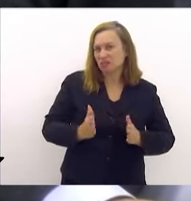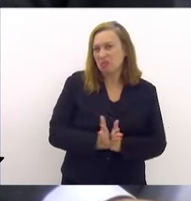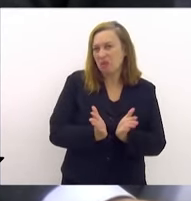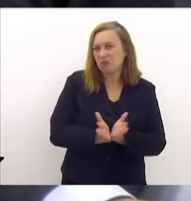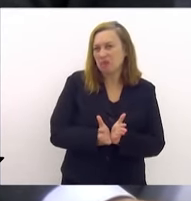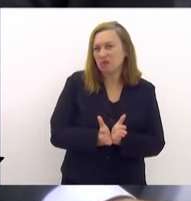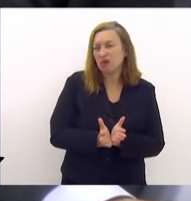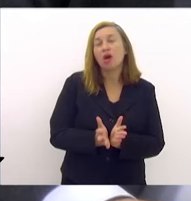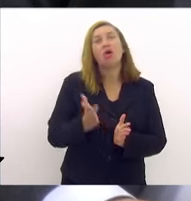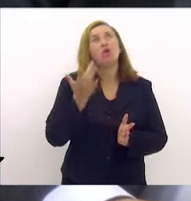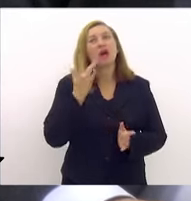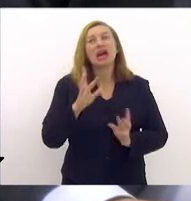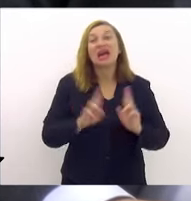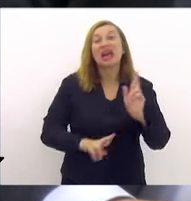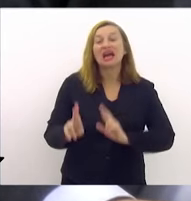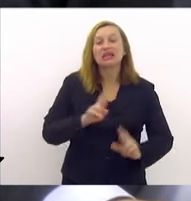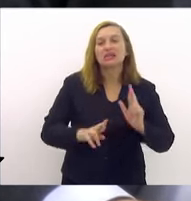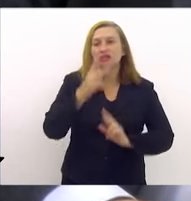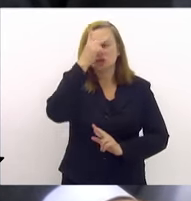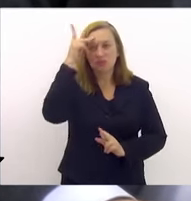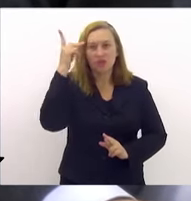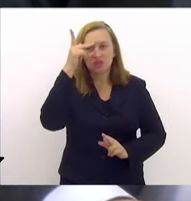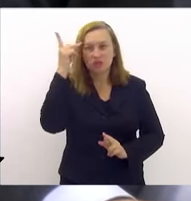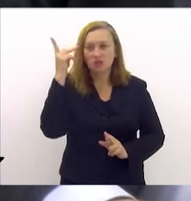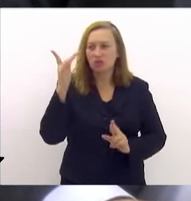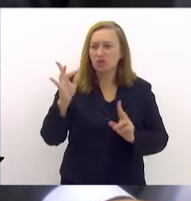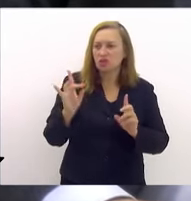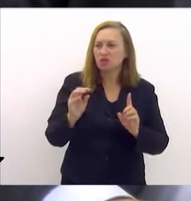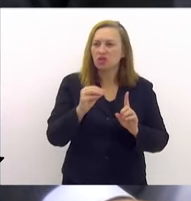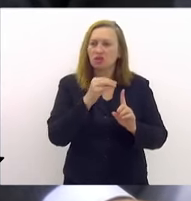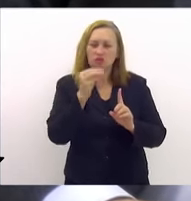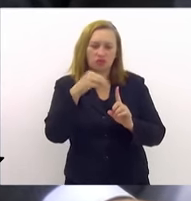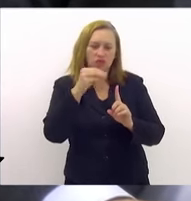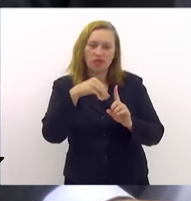a relação de pessoas vulneráveis. E aí eu